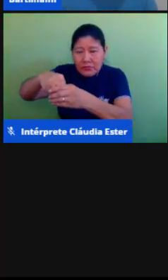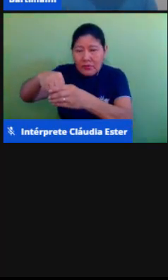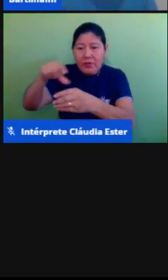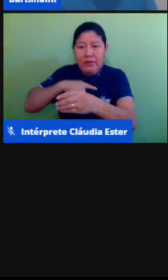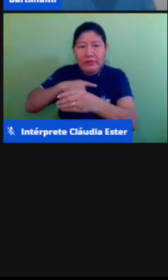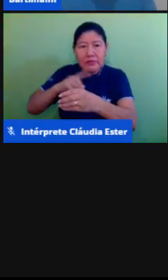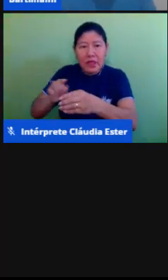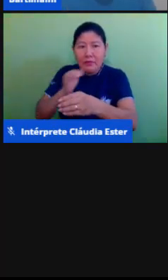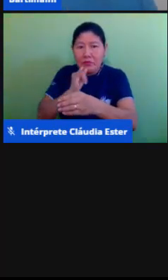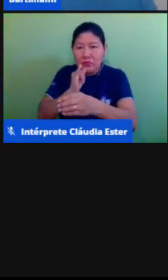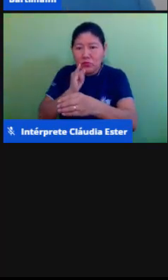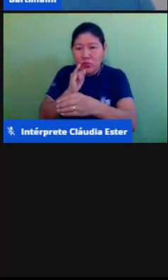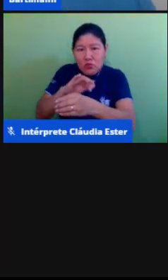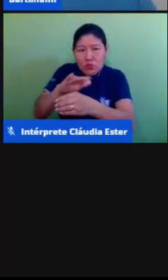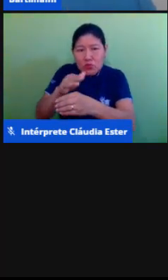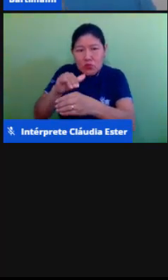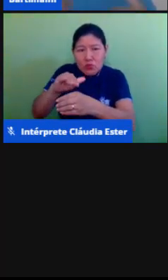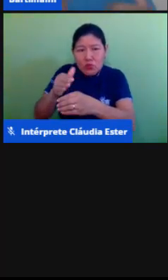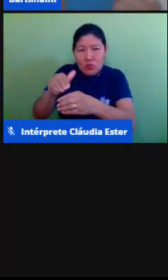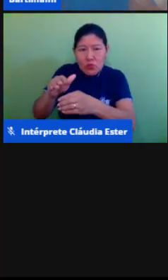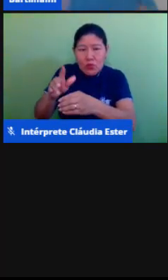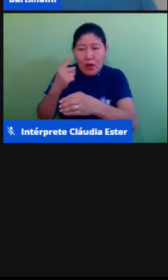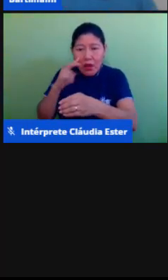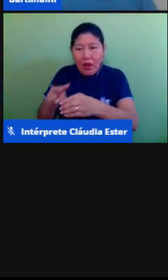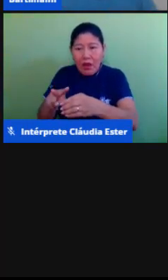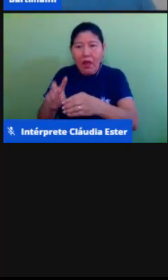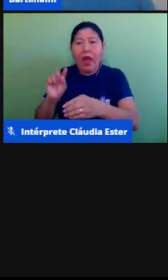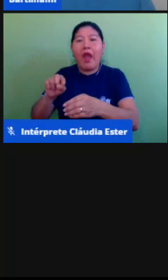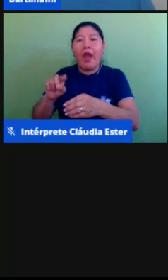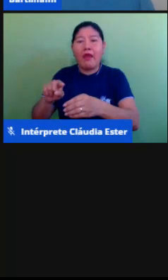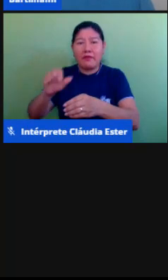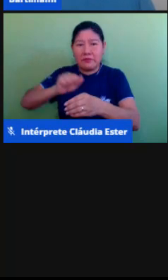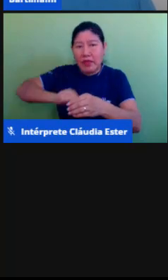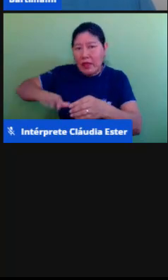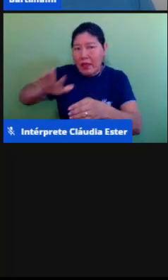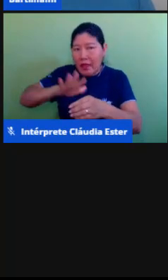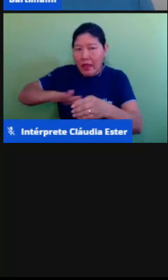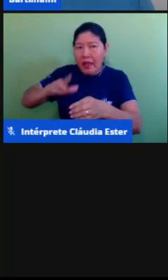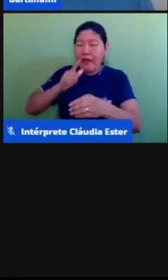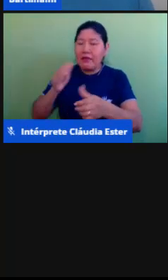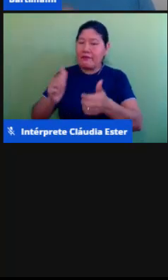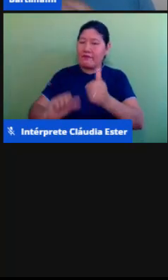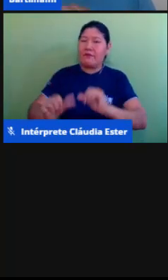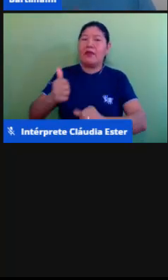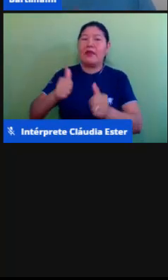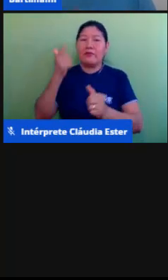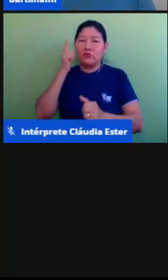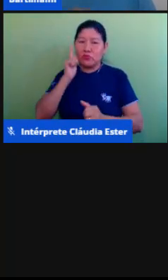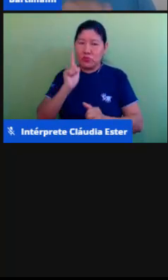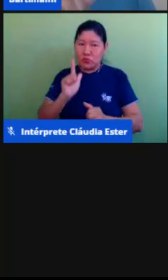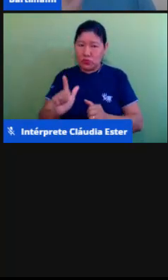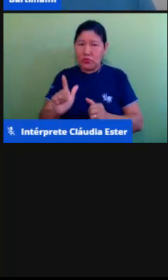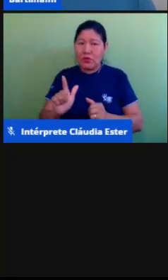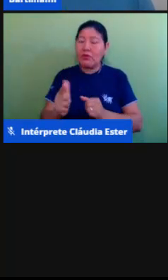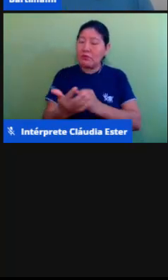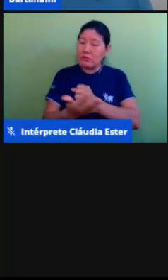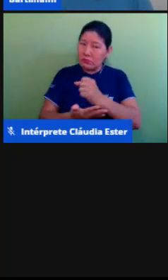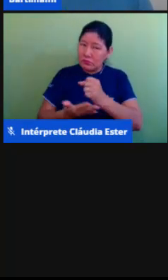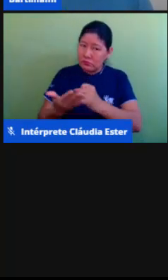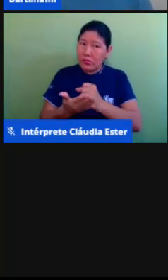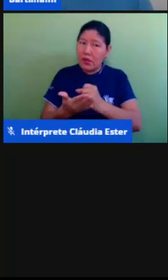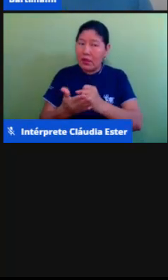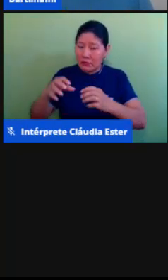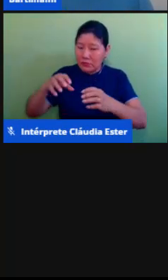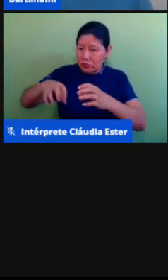como zona costeira. Esse pixel ele vai ser analisado novamente, com base nos seus pixels